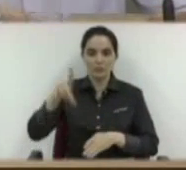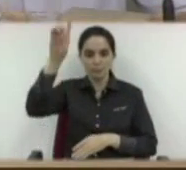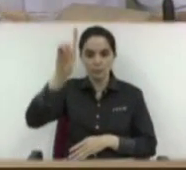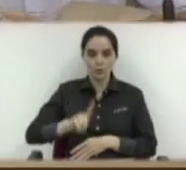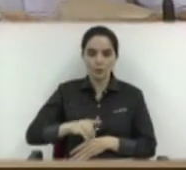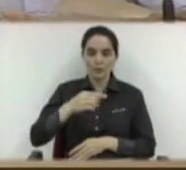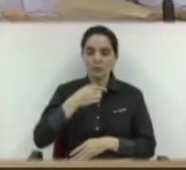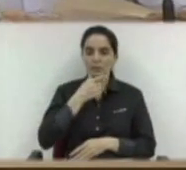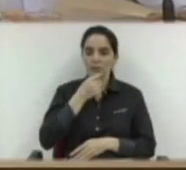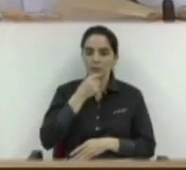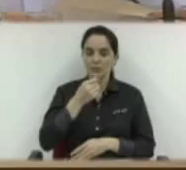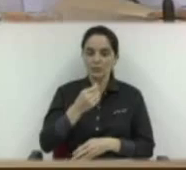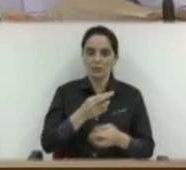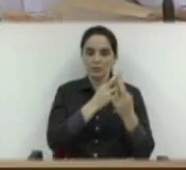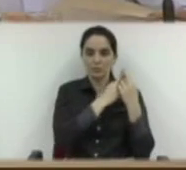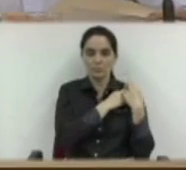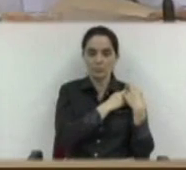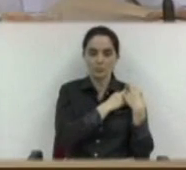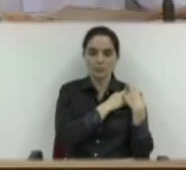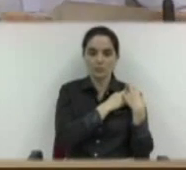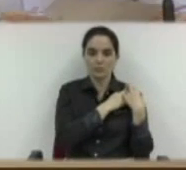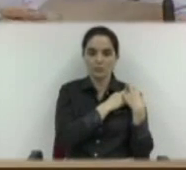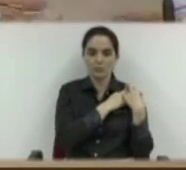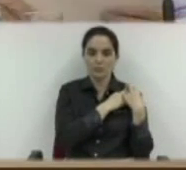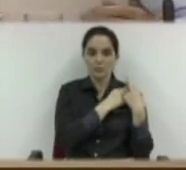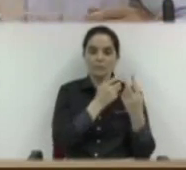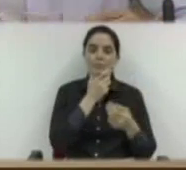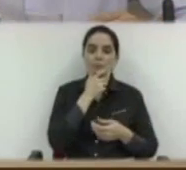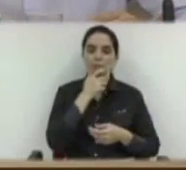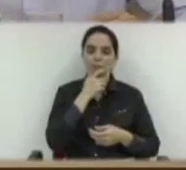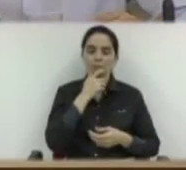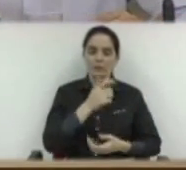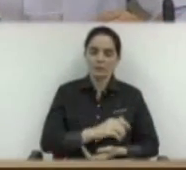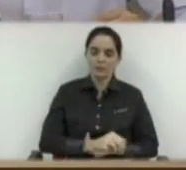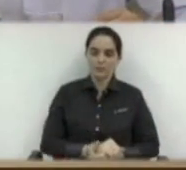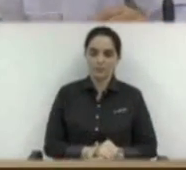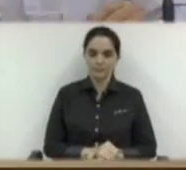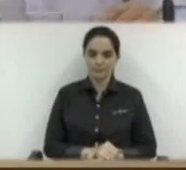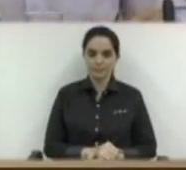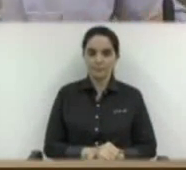Limeira. Autora, vereadora professora Érica Monteiro.